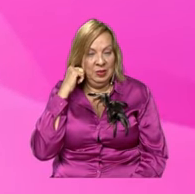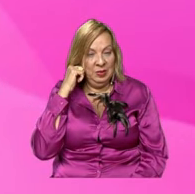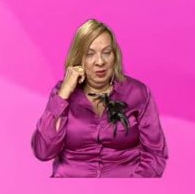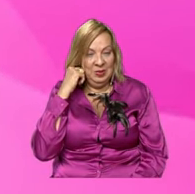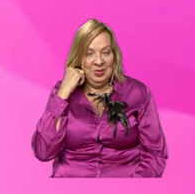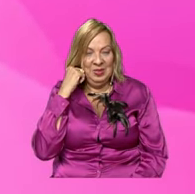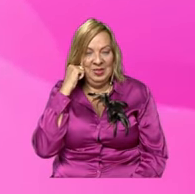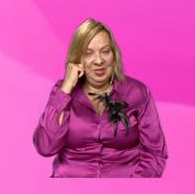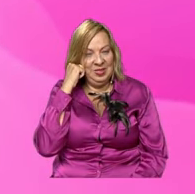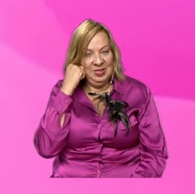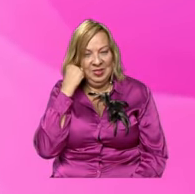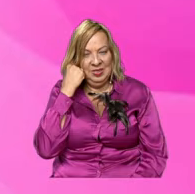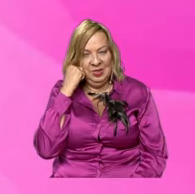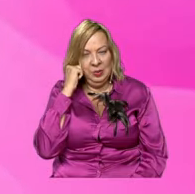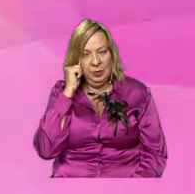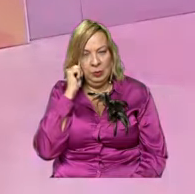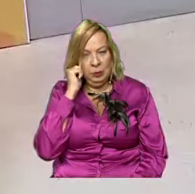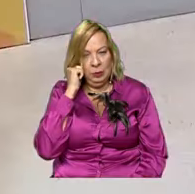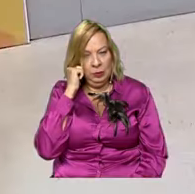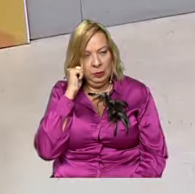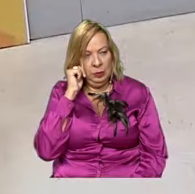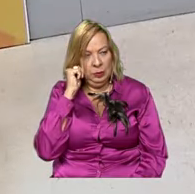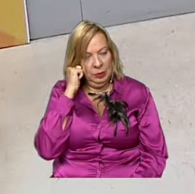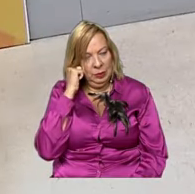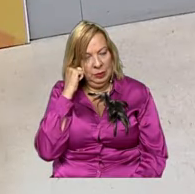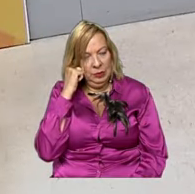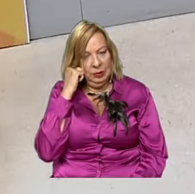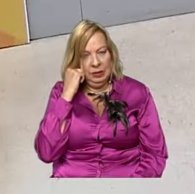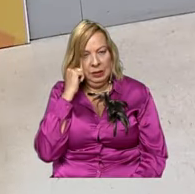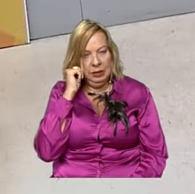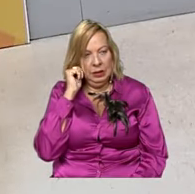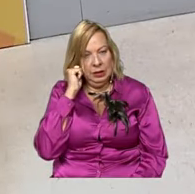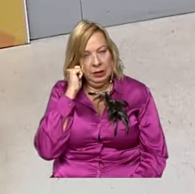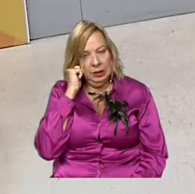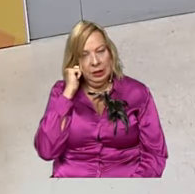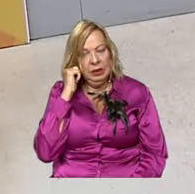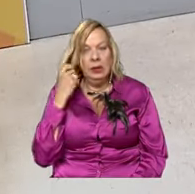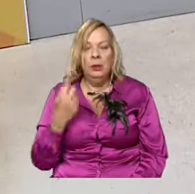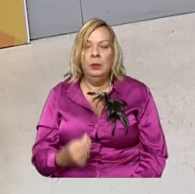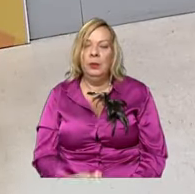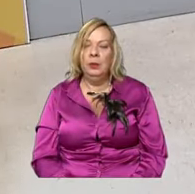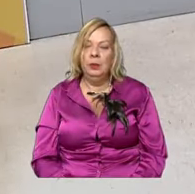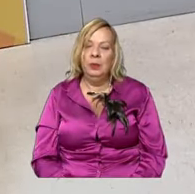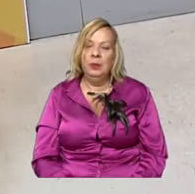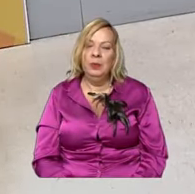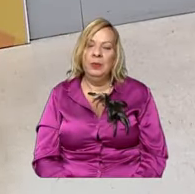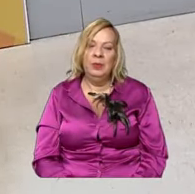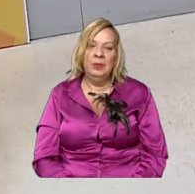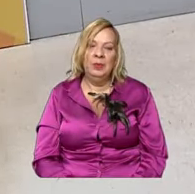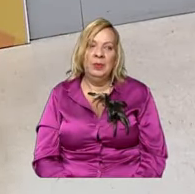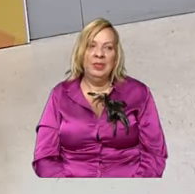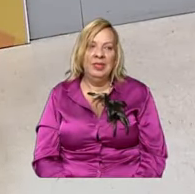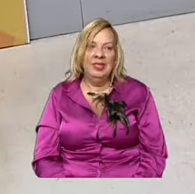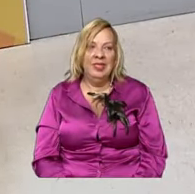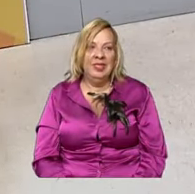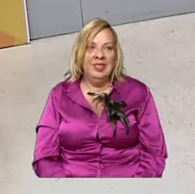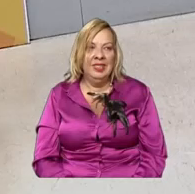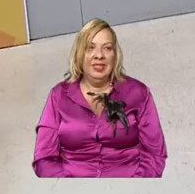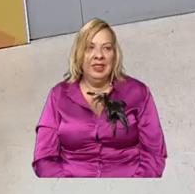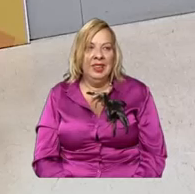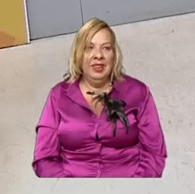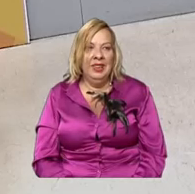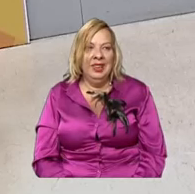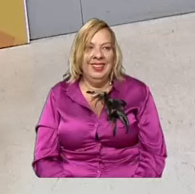prêmio especial. Gente, olá em